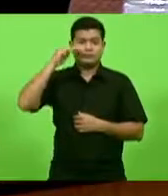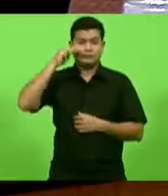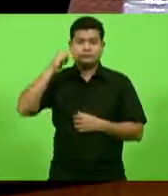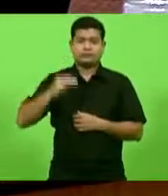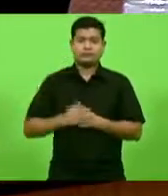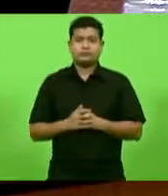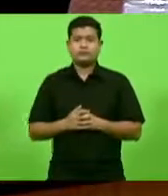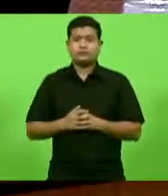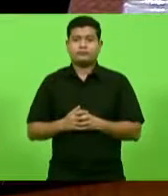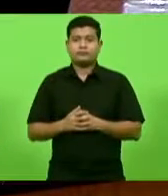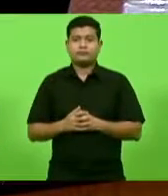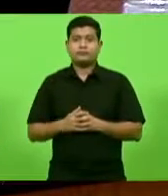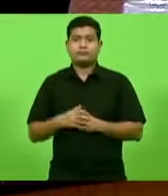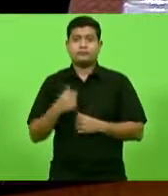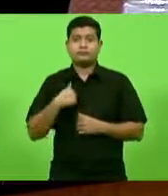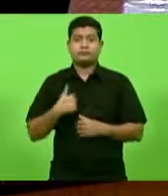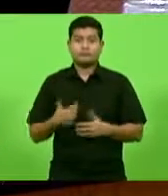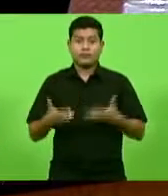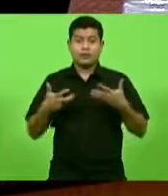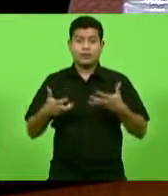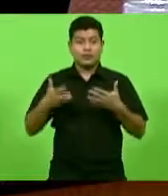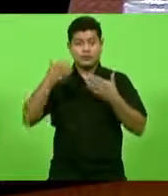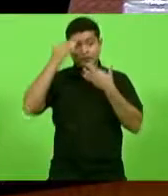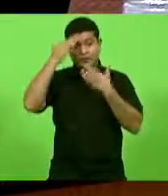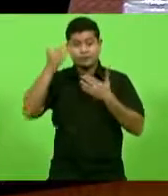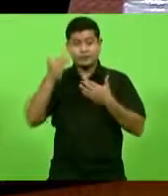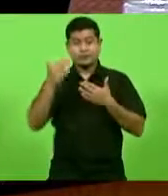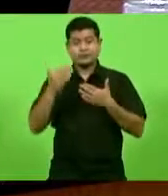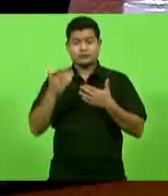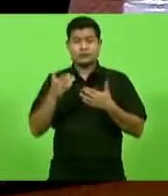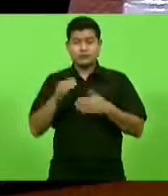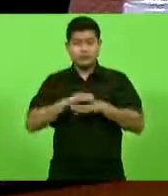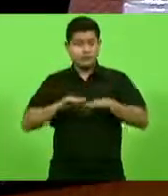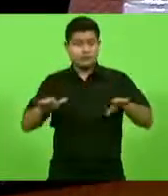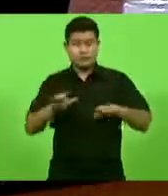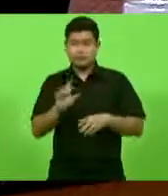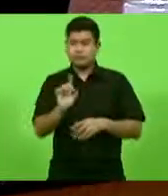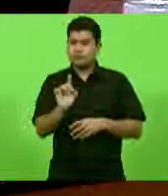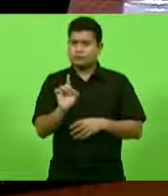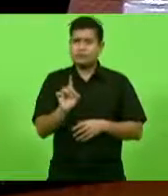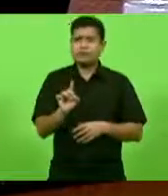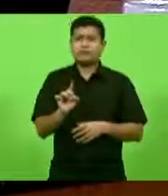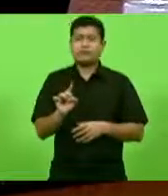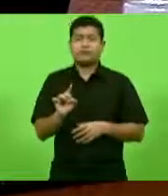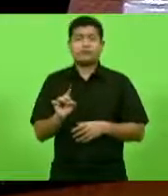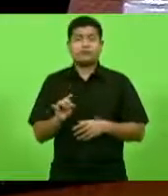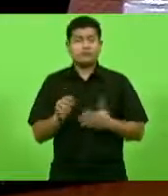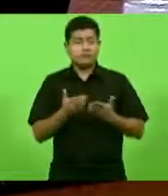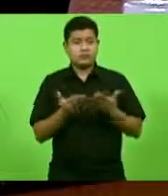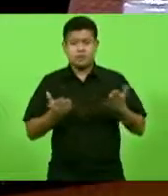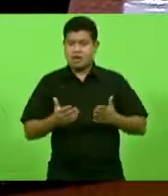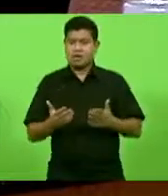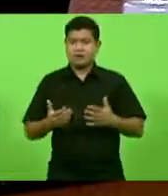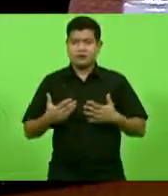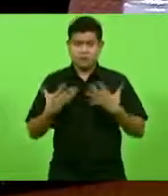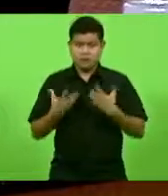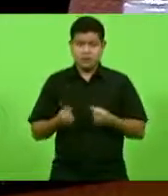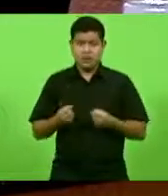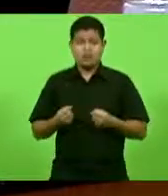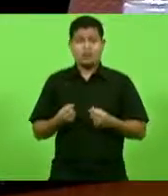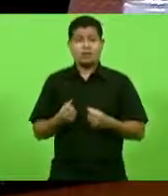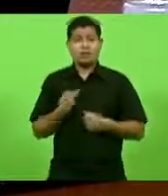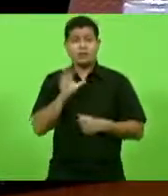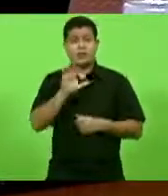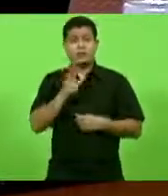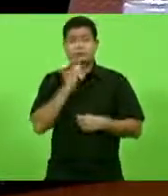E eu quero, além disso, de agradecer os deputados que aqui já se manifestaram favorável, mas pedir o